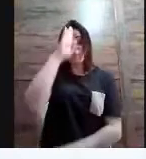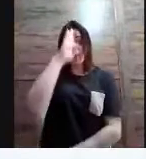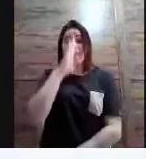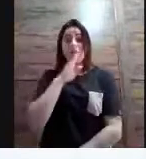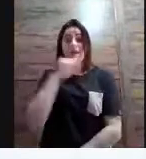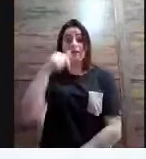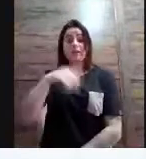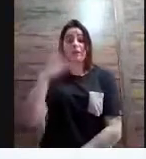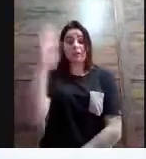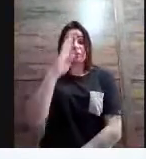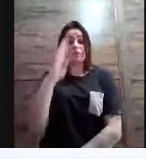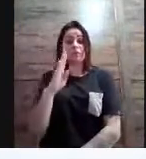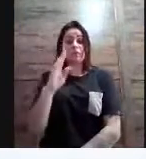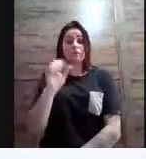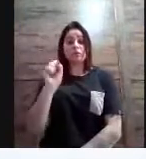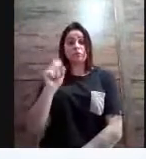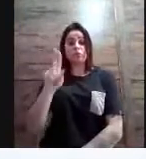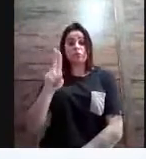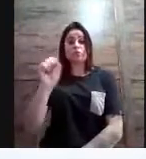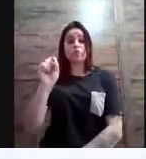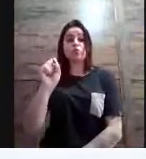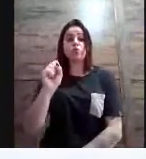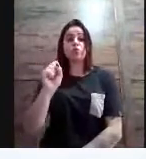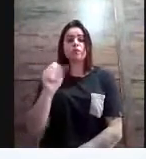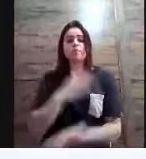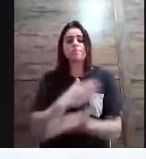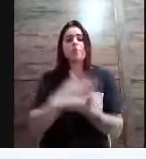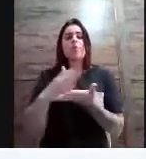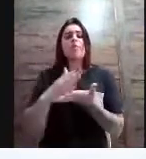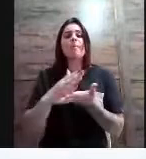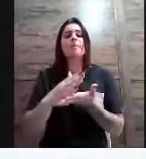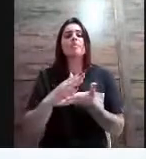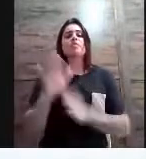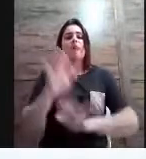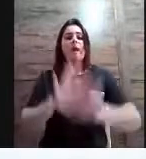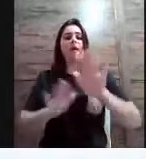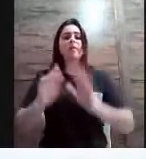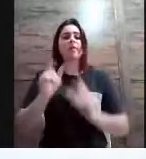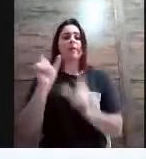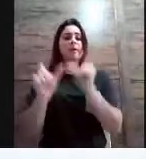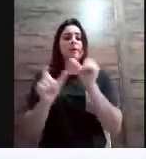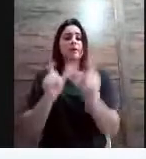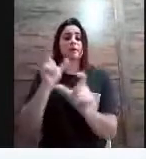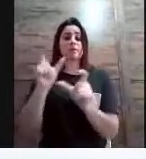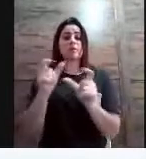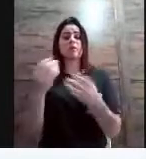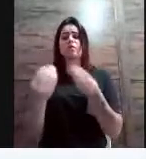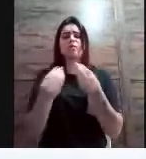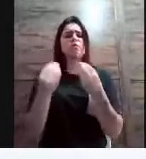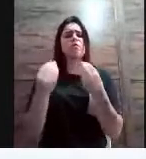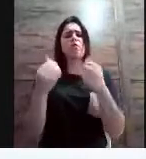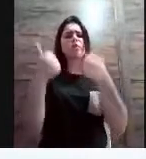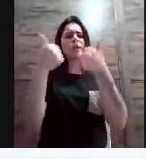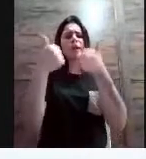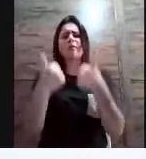uma explosão de milhões de pessoas no país com a doença. Como a senhora avaliou, né, ou